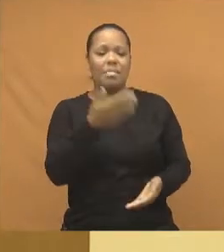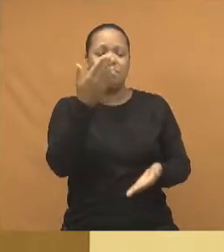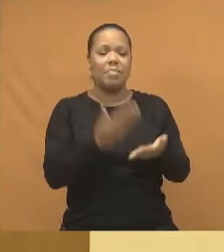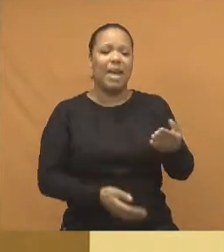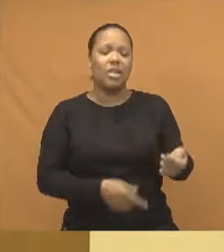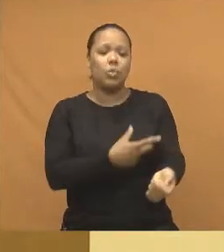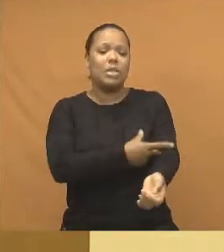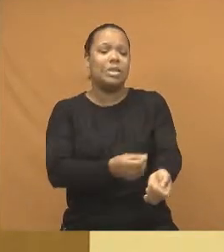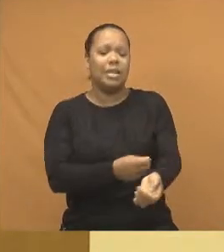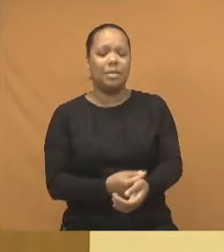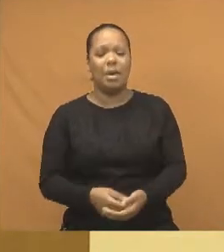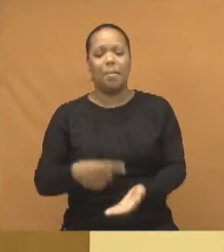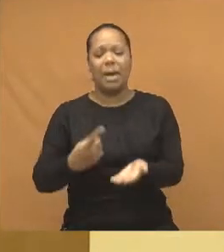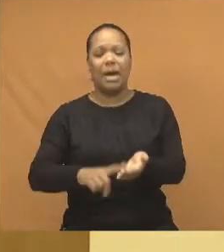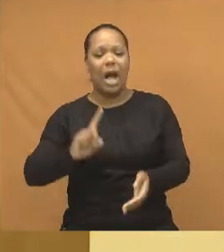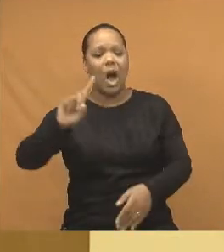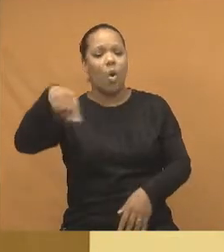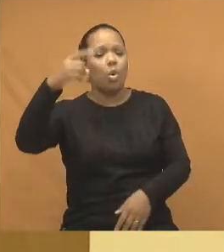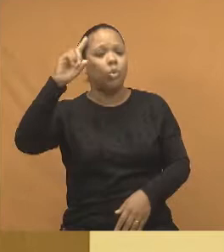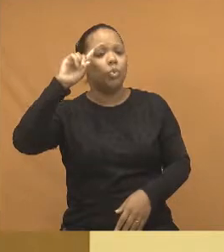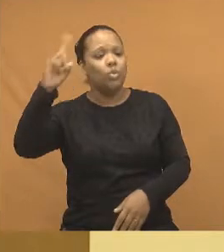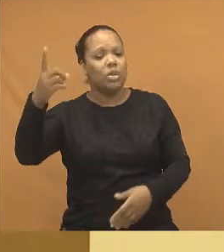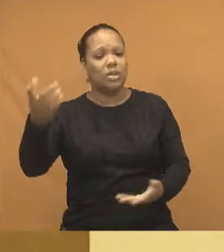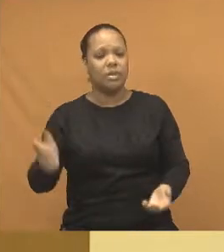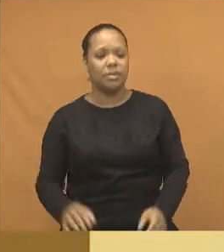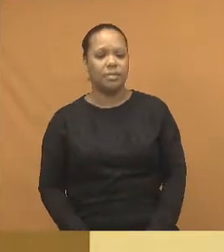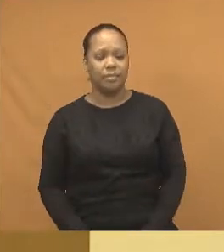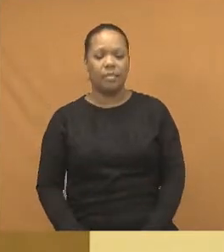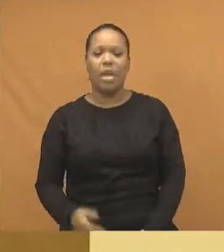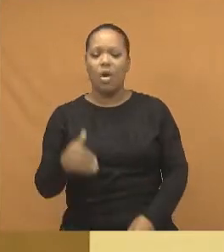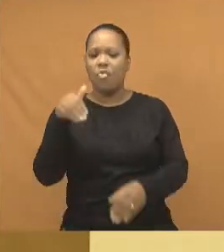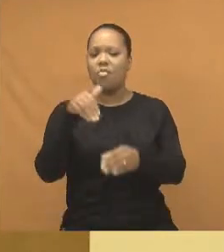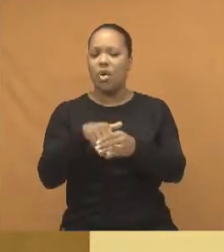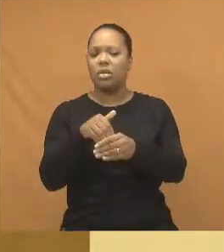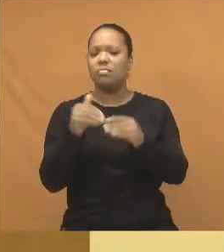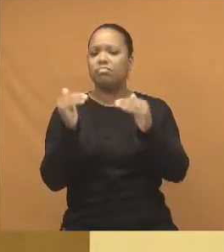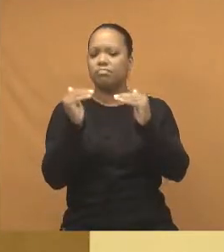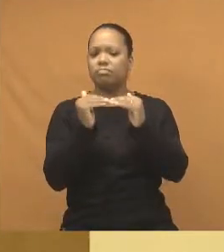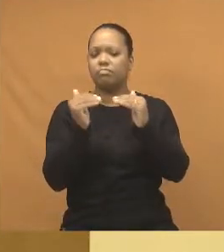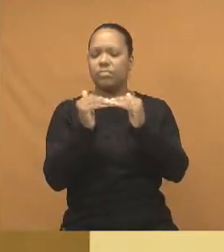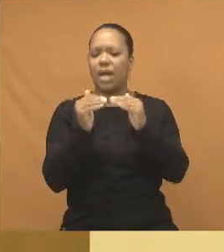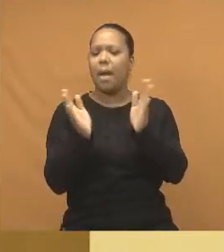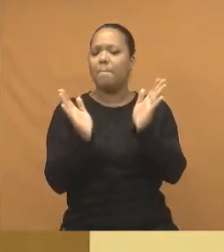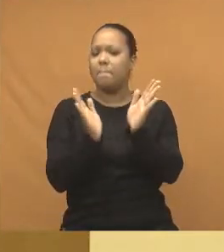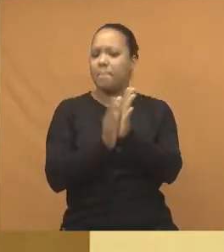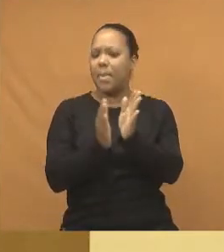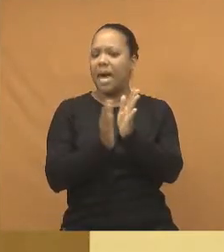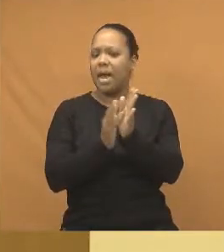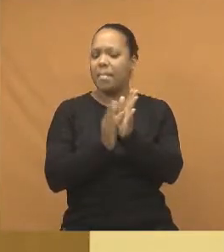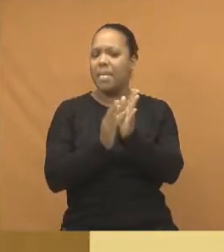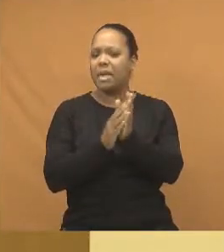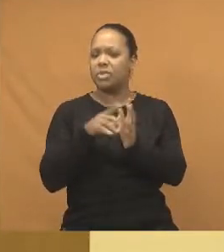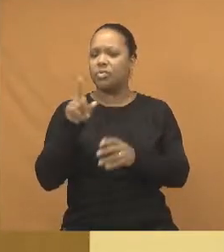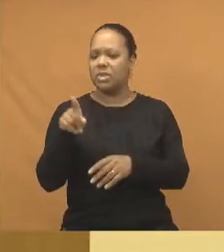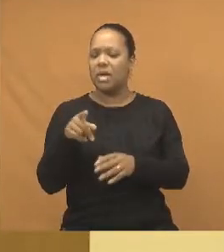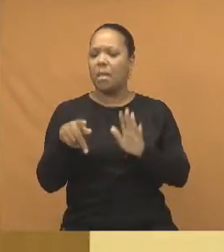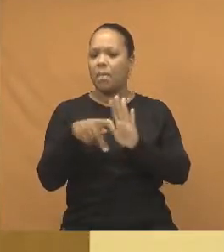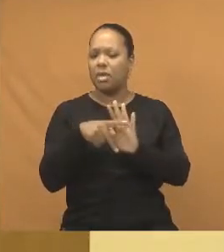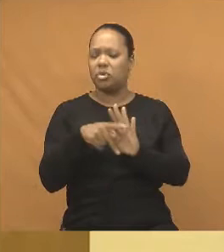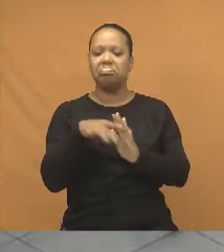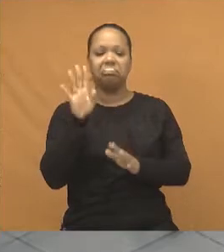para fazer cessar essa descompensação. Então, eu vou votar favorável e quero parabenizar Vossa Excelência pelo